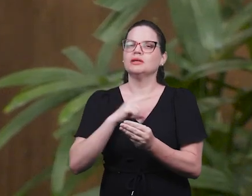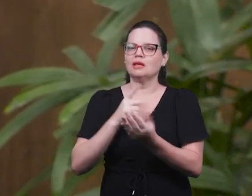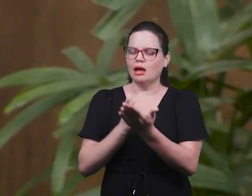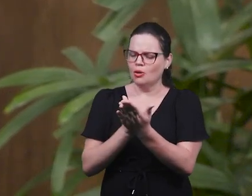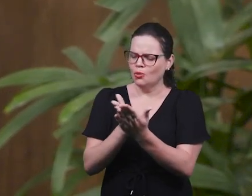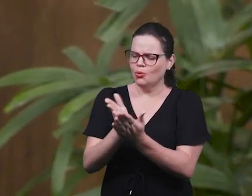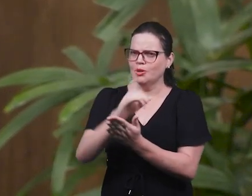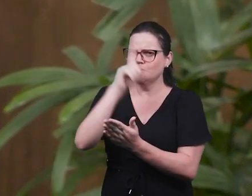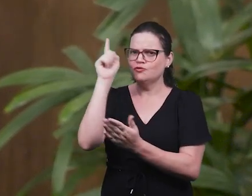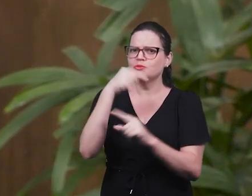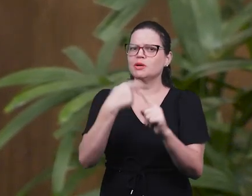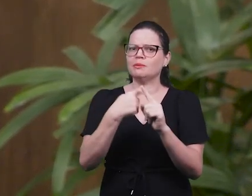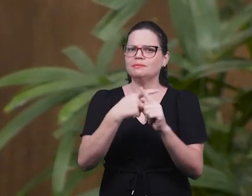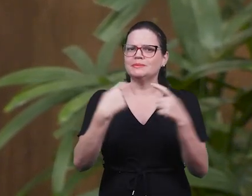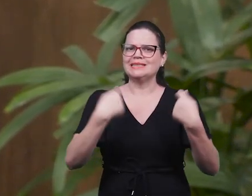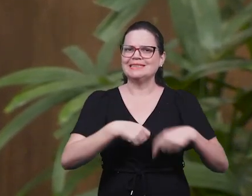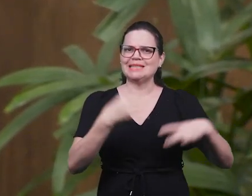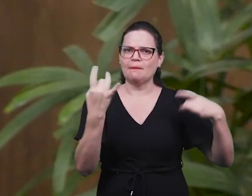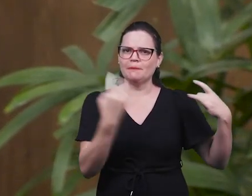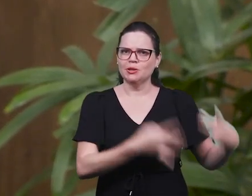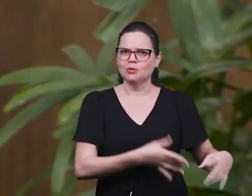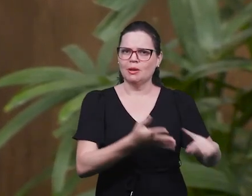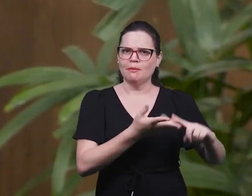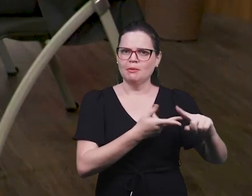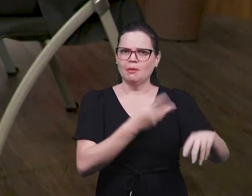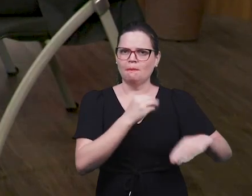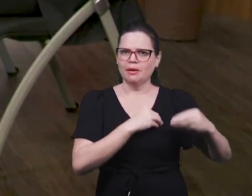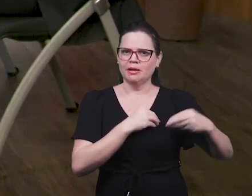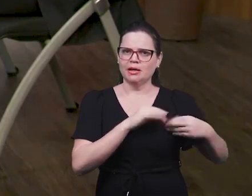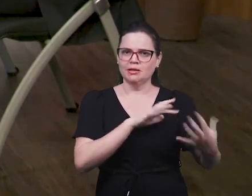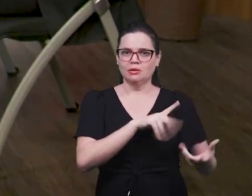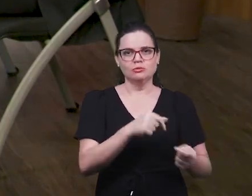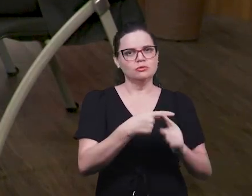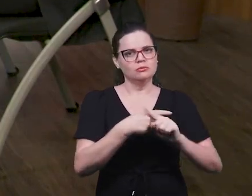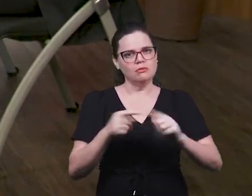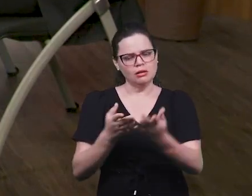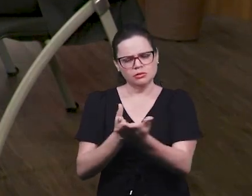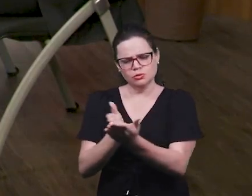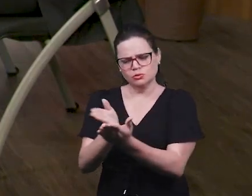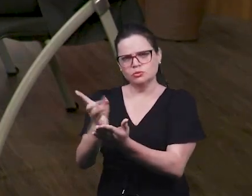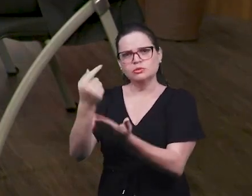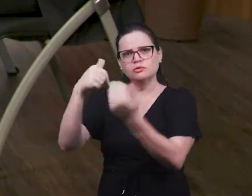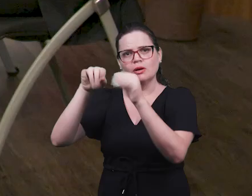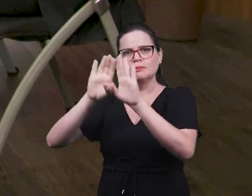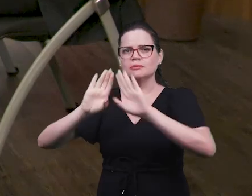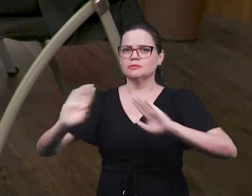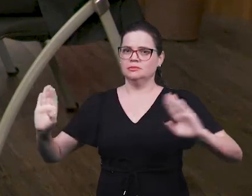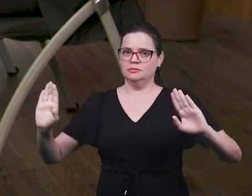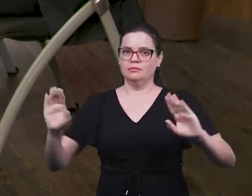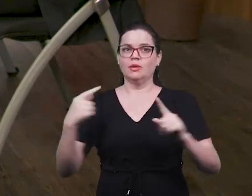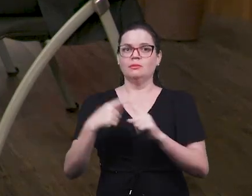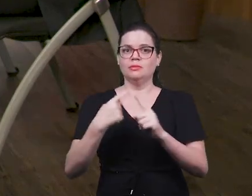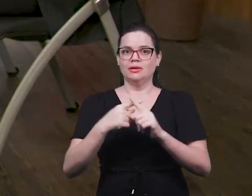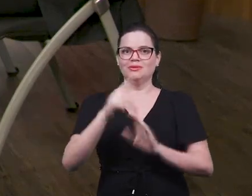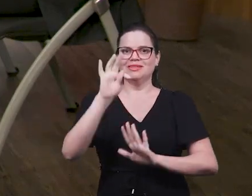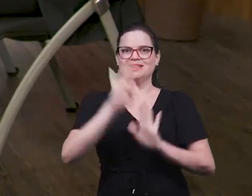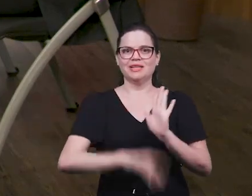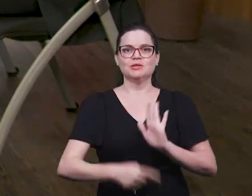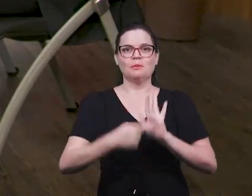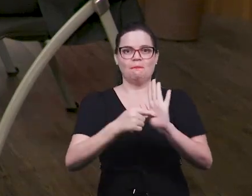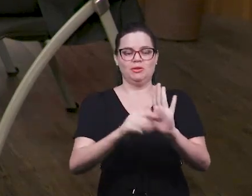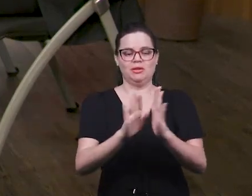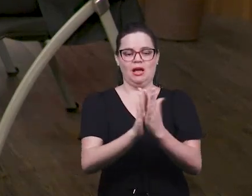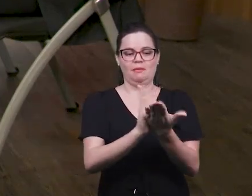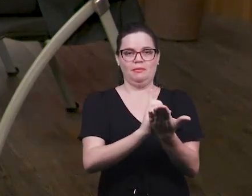Evangelho, mas um caminho que leva à eternidade. É interessante porque raiz por não conhecer as Escrituras e o poder de Deus. Pronto.